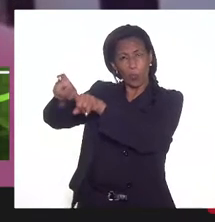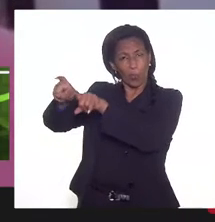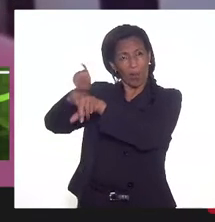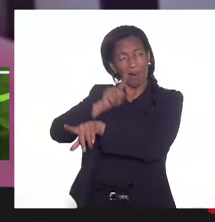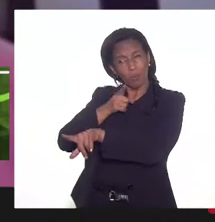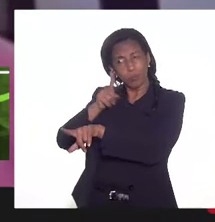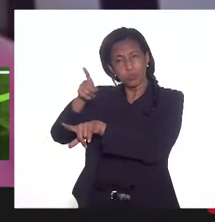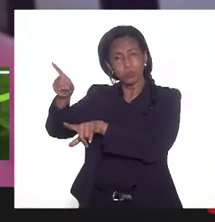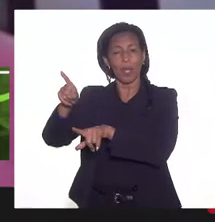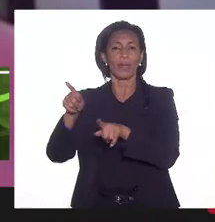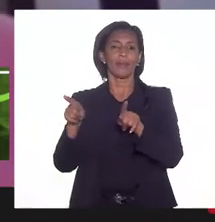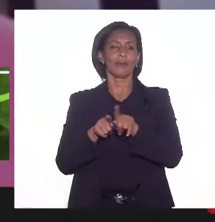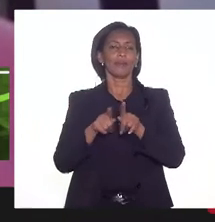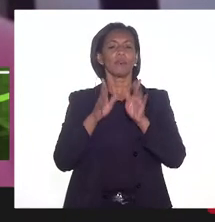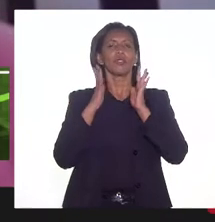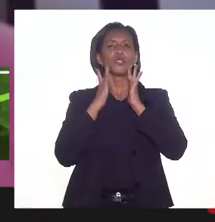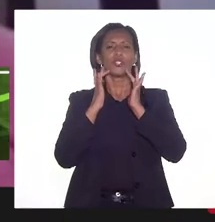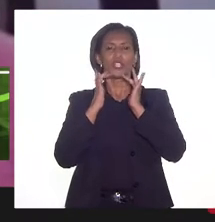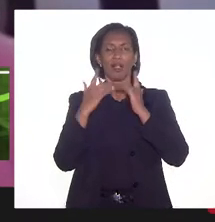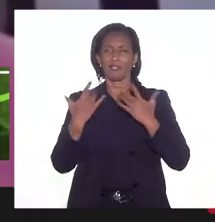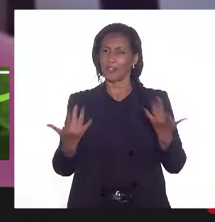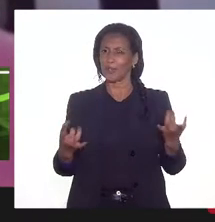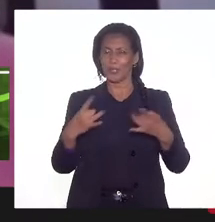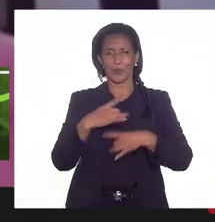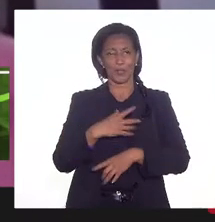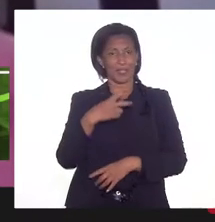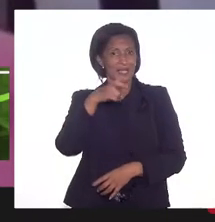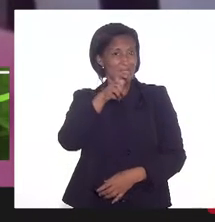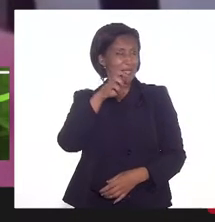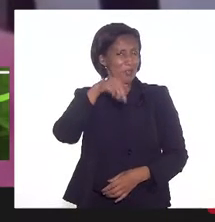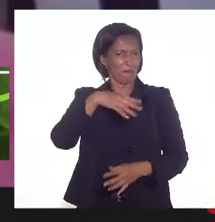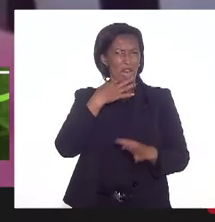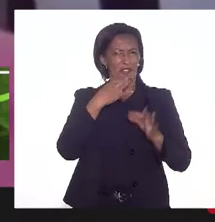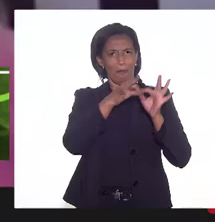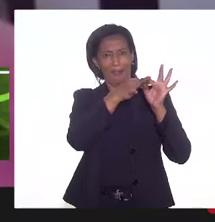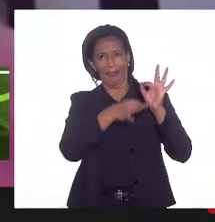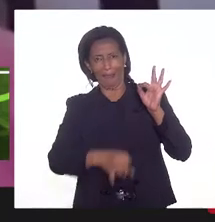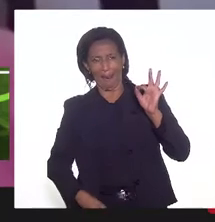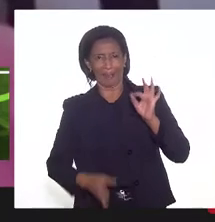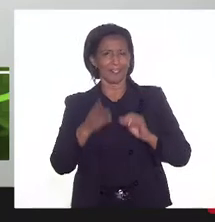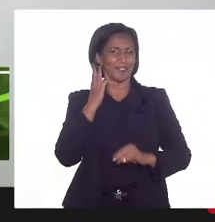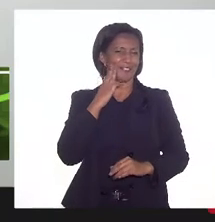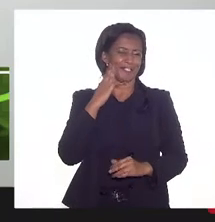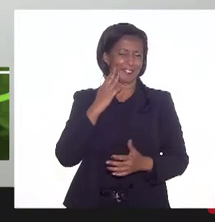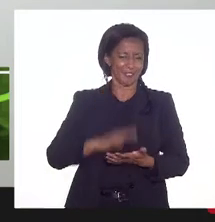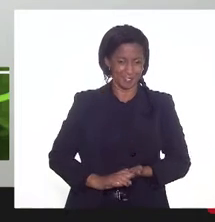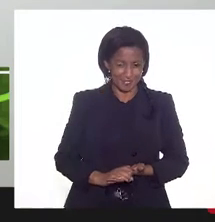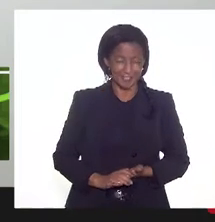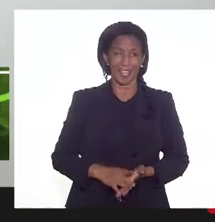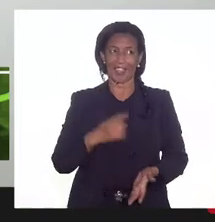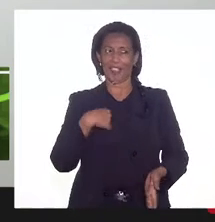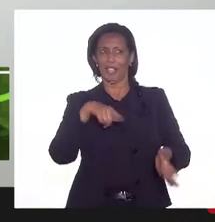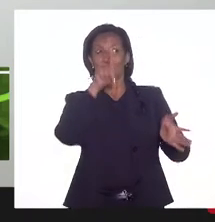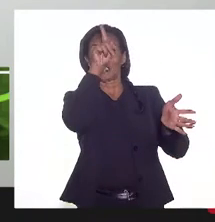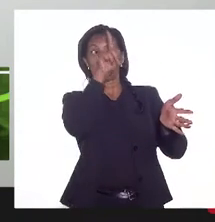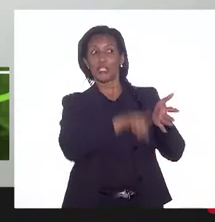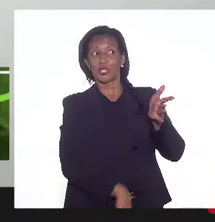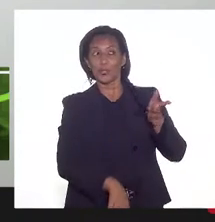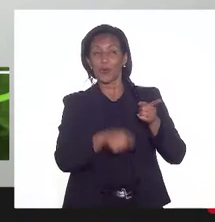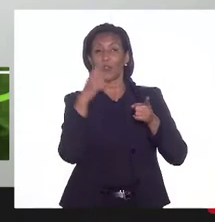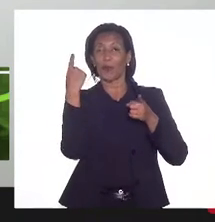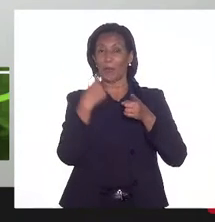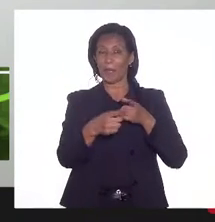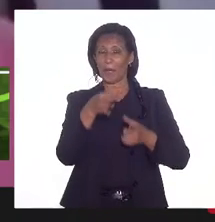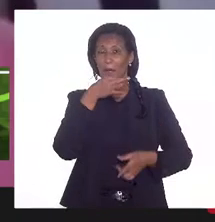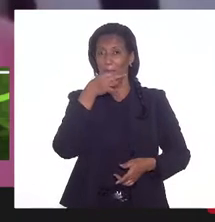nossa rede pública é só isso que eu tenho que falar acho que já deu cinco minutos eu falo pra caramba né Valdeque eu dei o desconto por causa daquele problema do